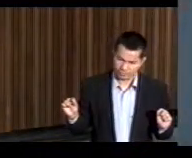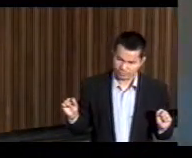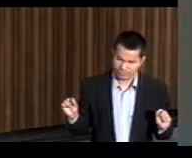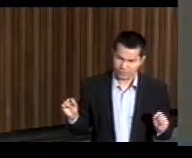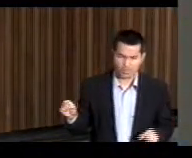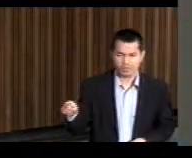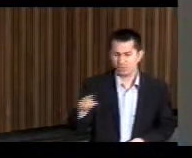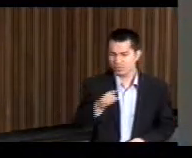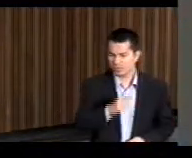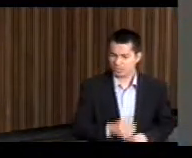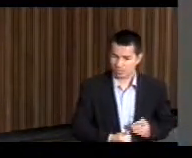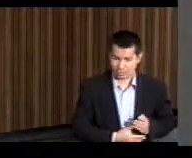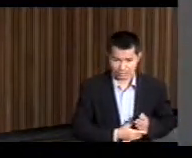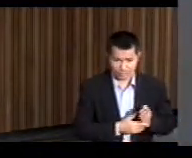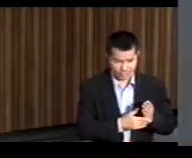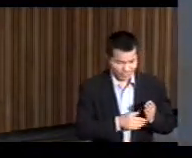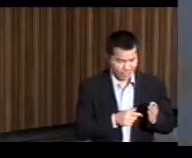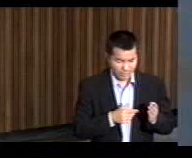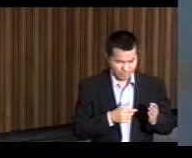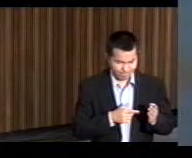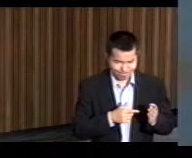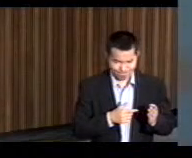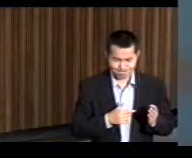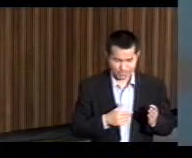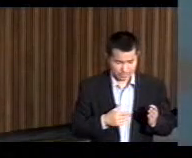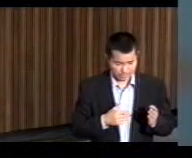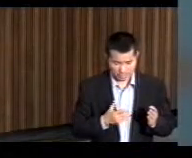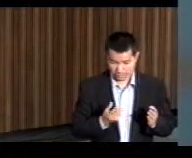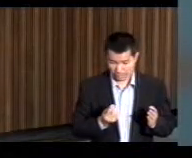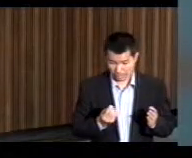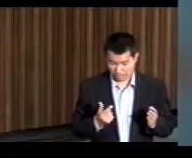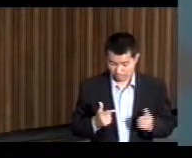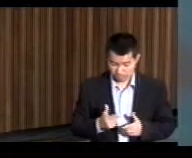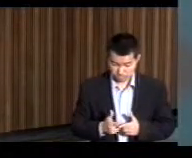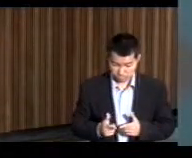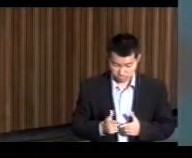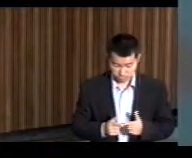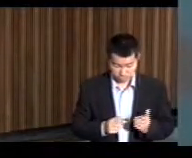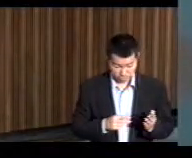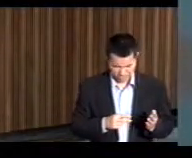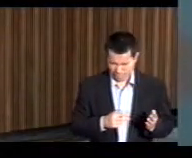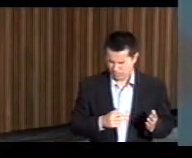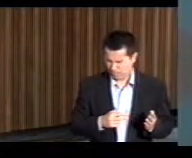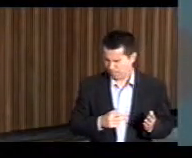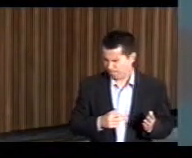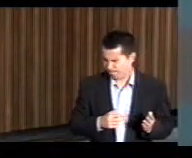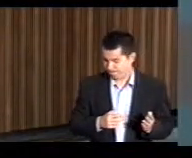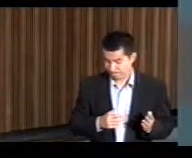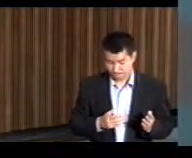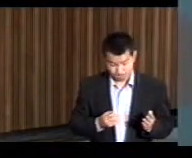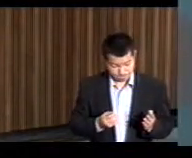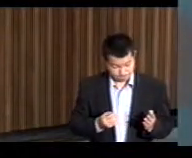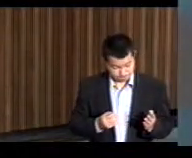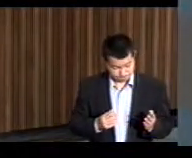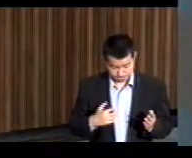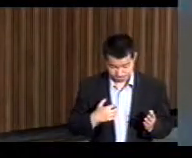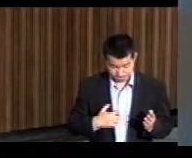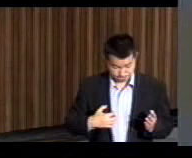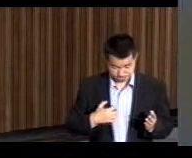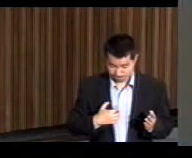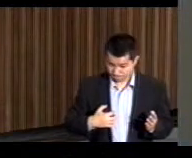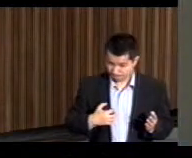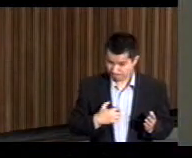Quais são aquelas coisas que estão enraizadas na tua alma, que você está olhando para cima e dizendo: Senhor, Tu